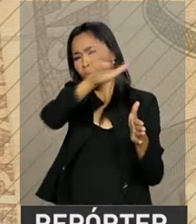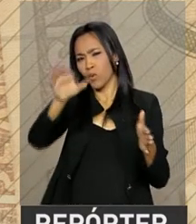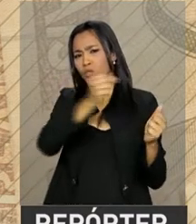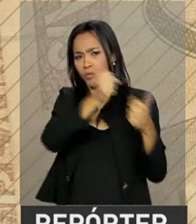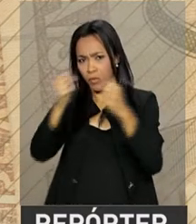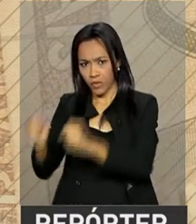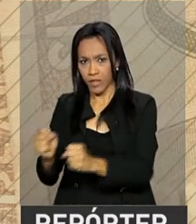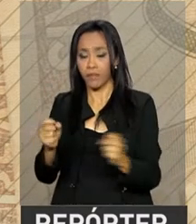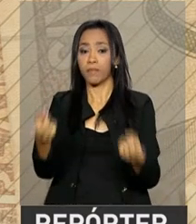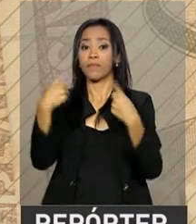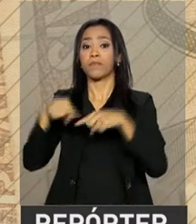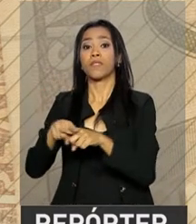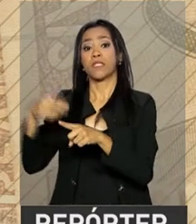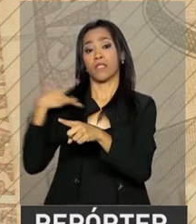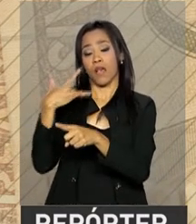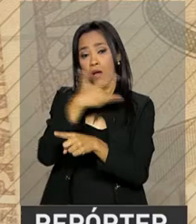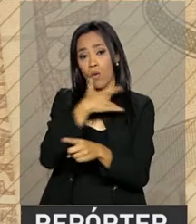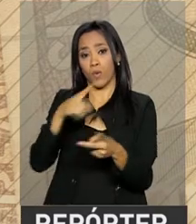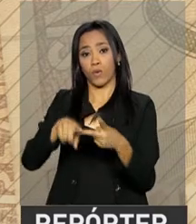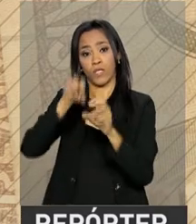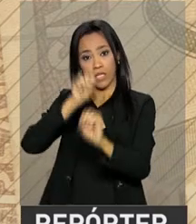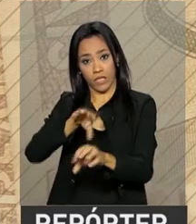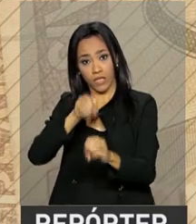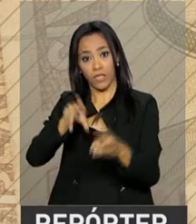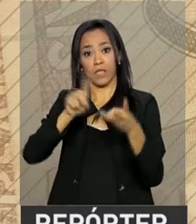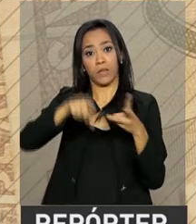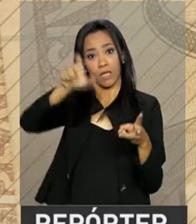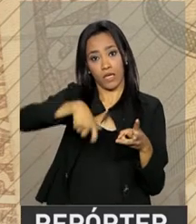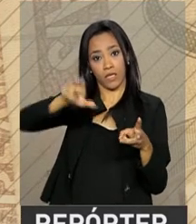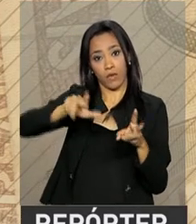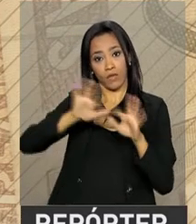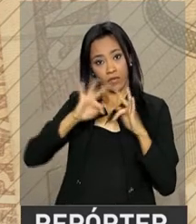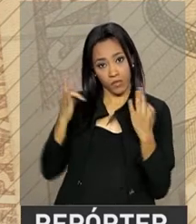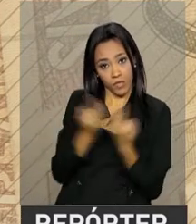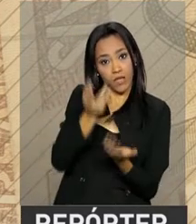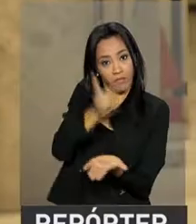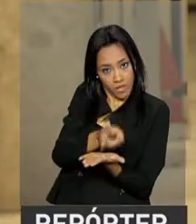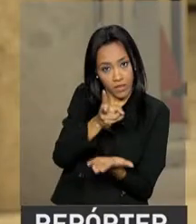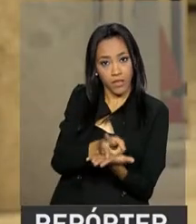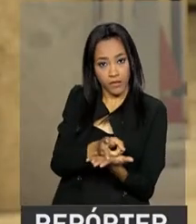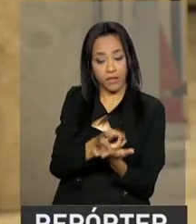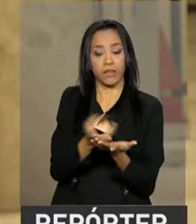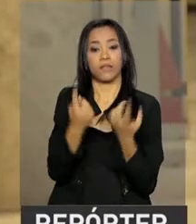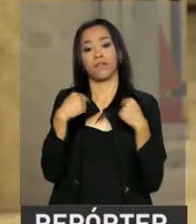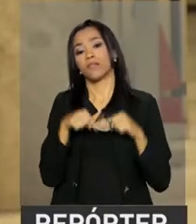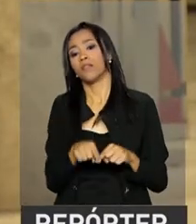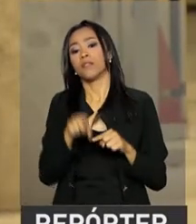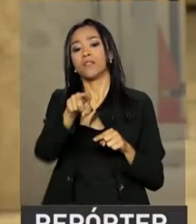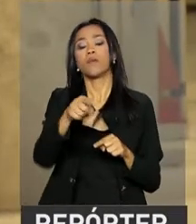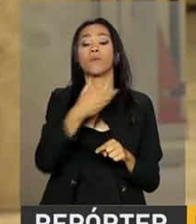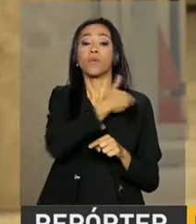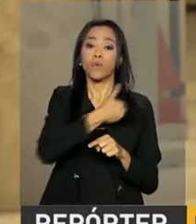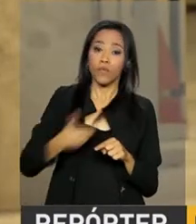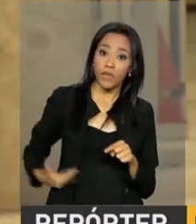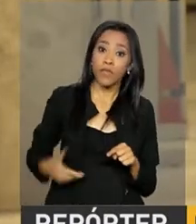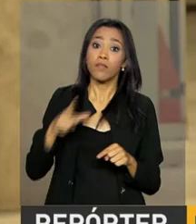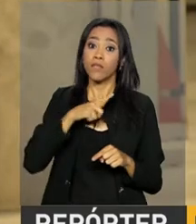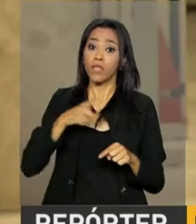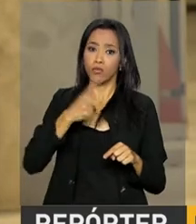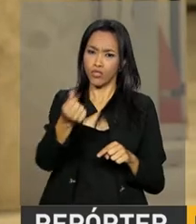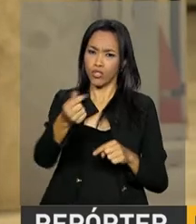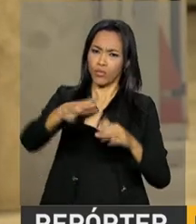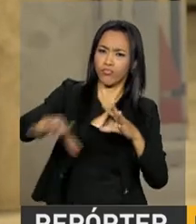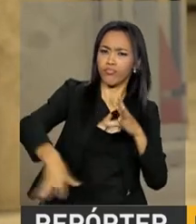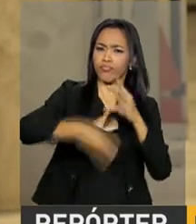saúde educação eo bolsa família vão ser preservados o governo prevê ainda uma receita extra de